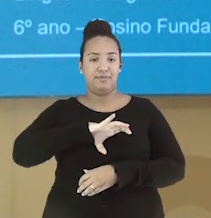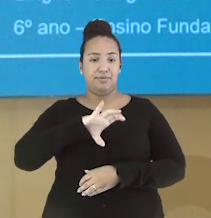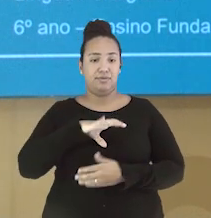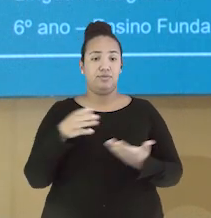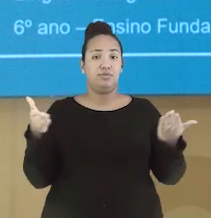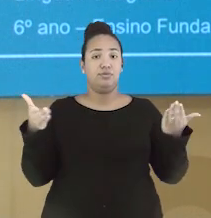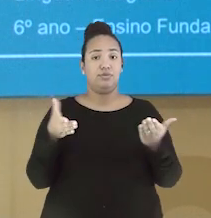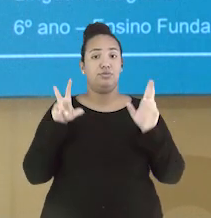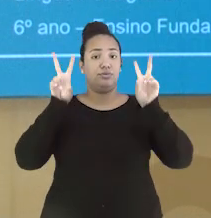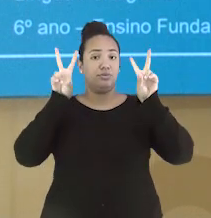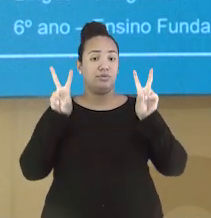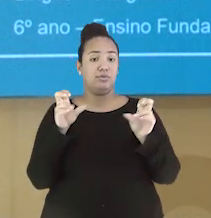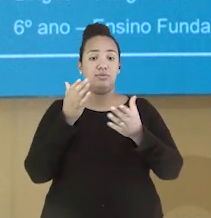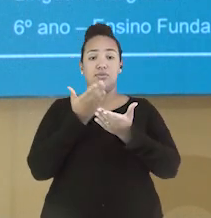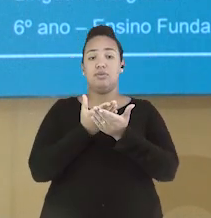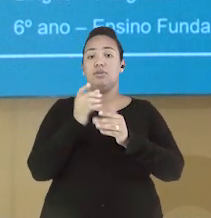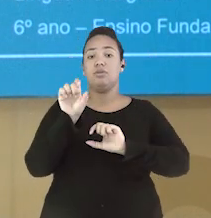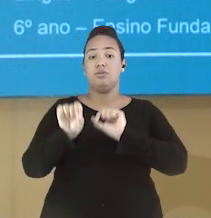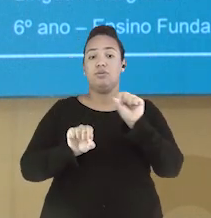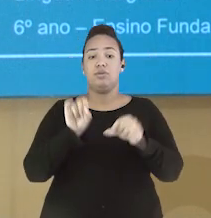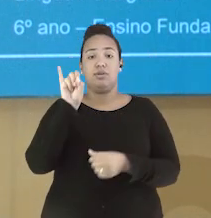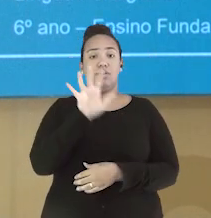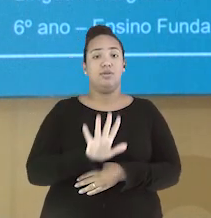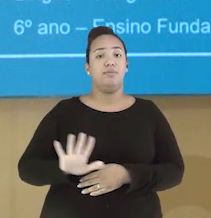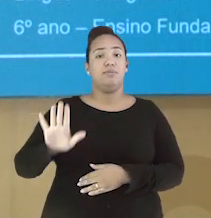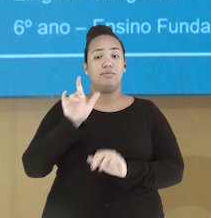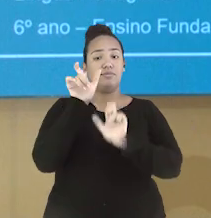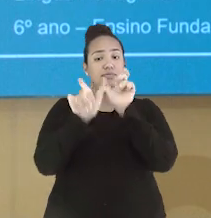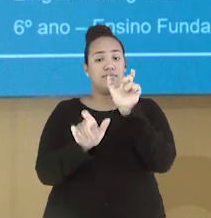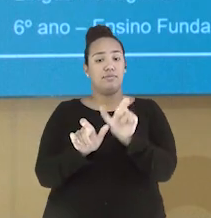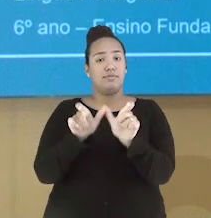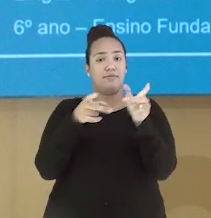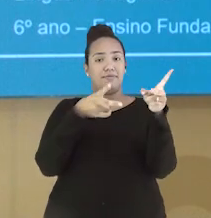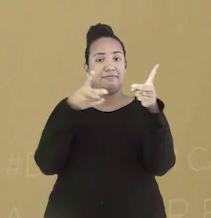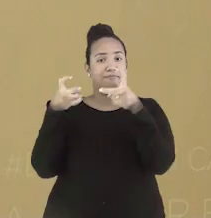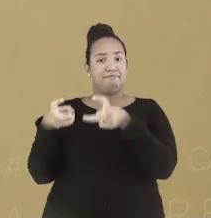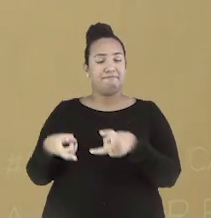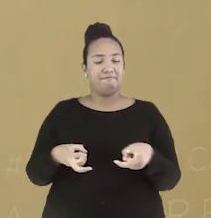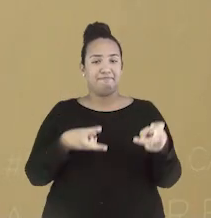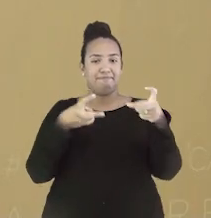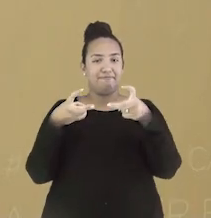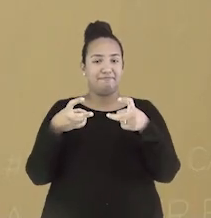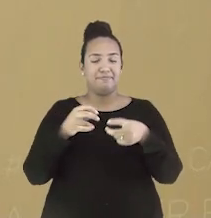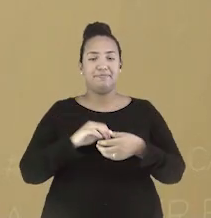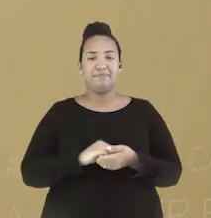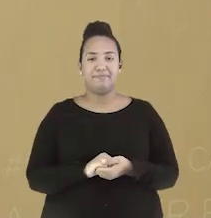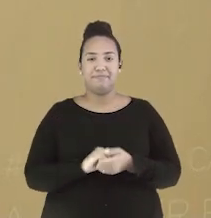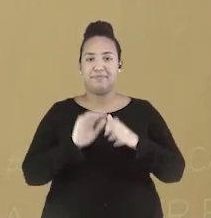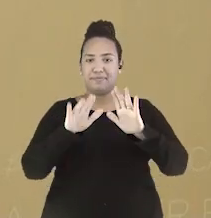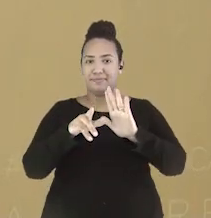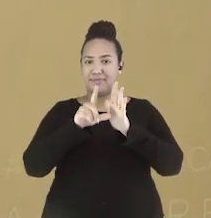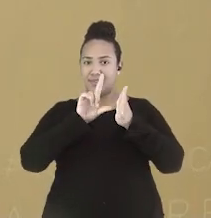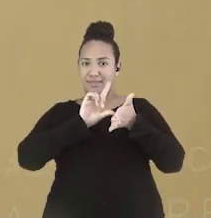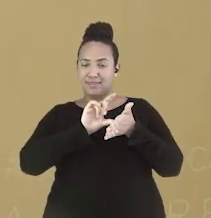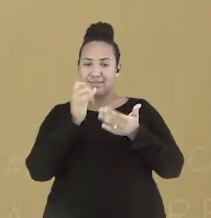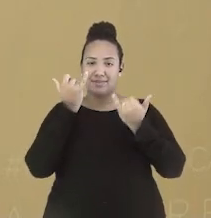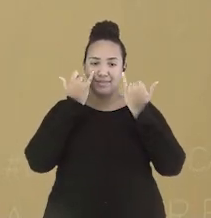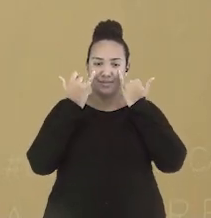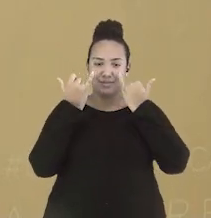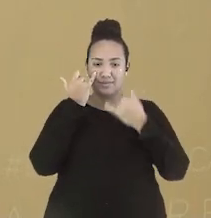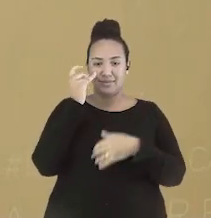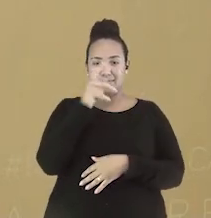de hoje é leitura de imagens e palavras. Antes de começar, vou passar